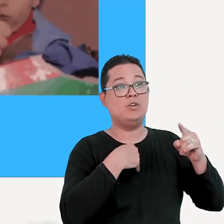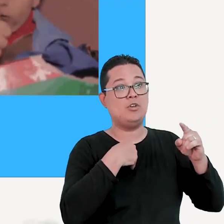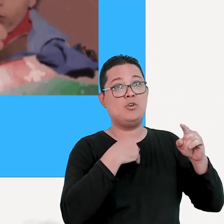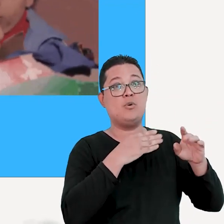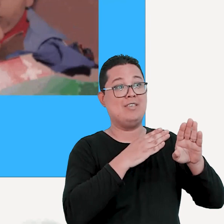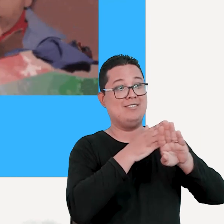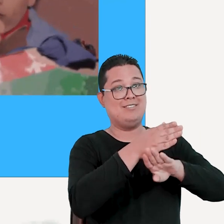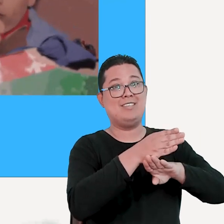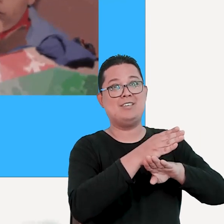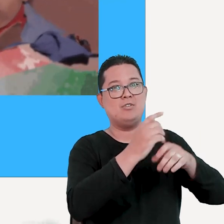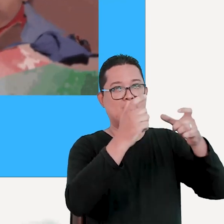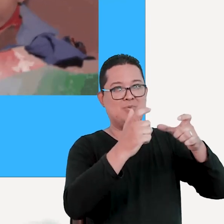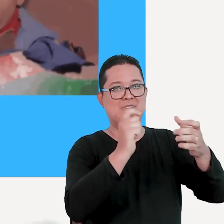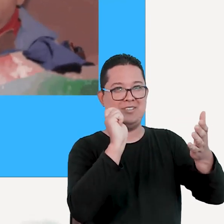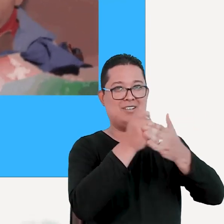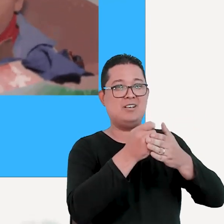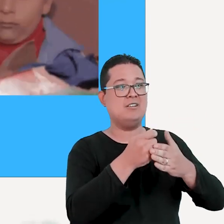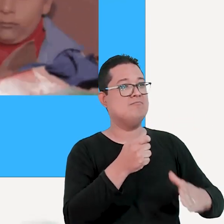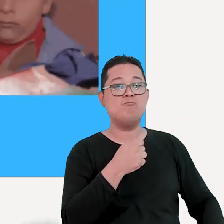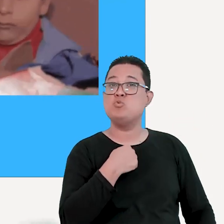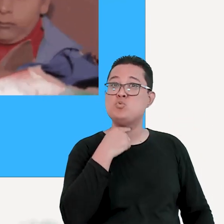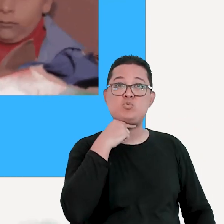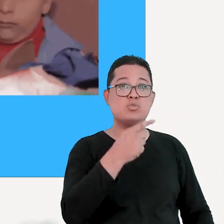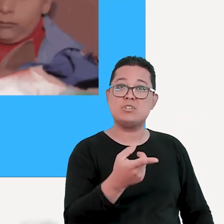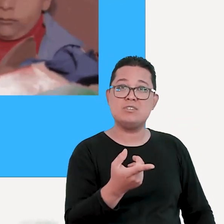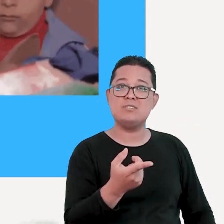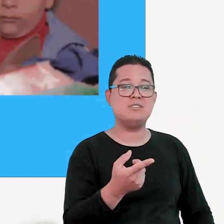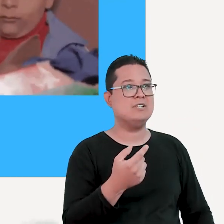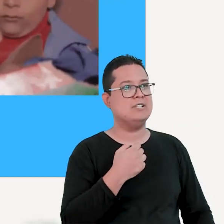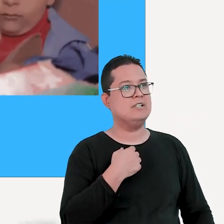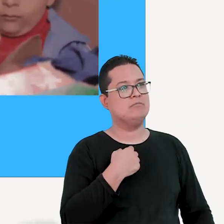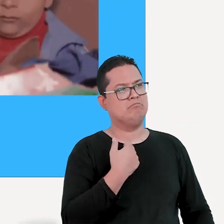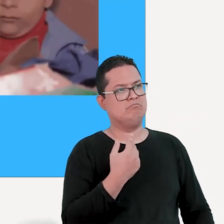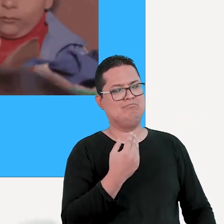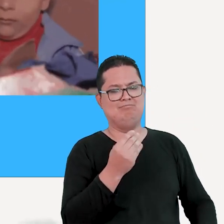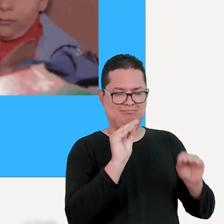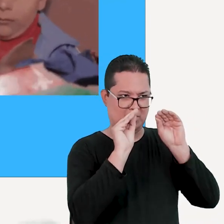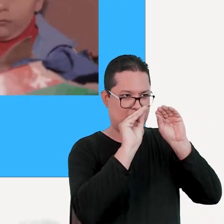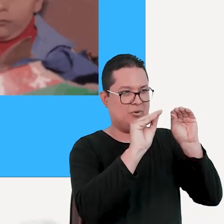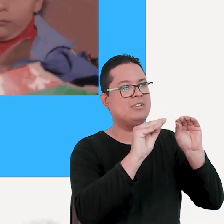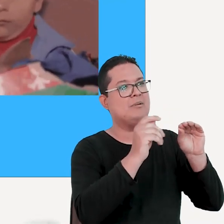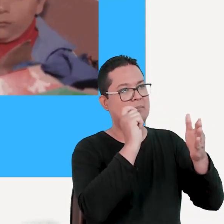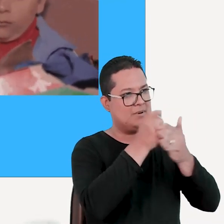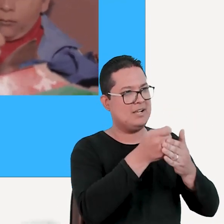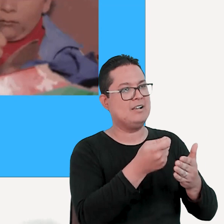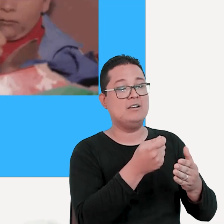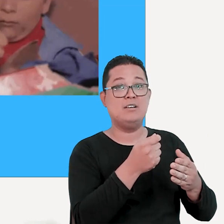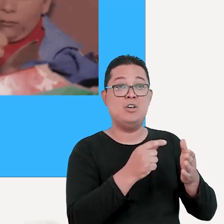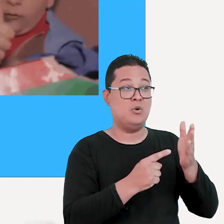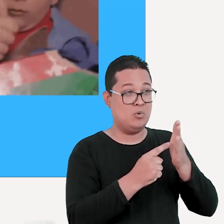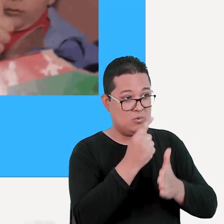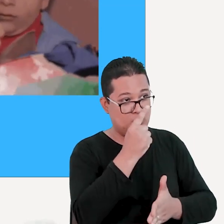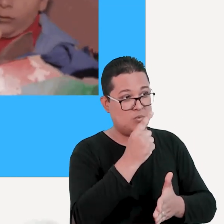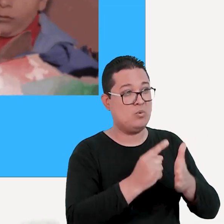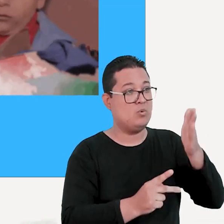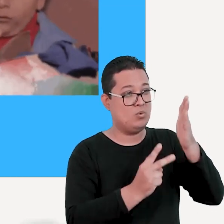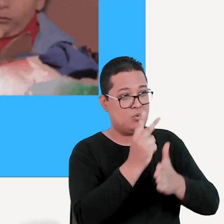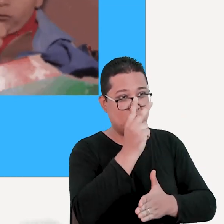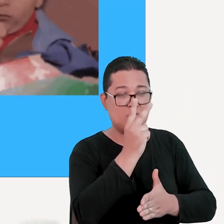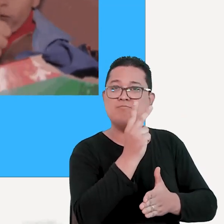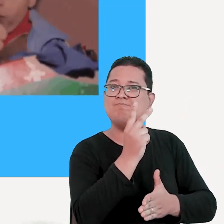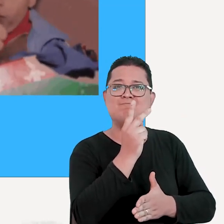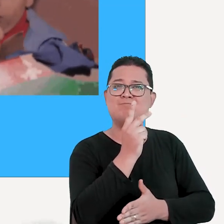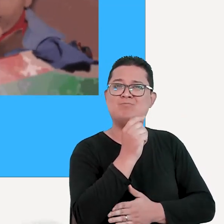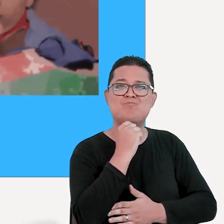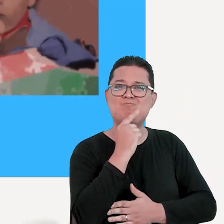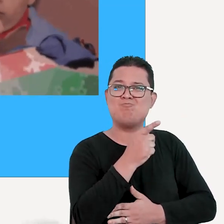minha compra não estava sendo efetivada. Eu tentei 2 vezes, depois eu desisti e nunca mais voltei a comprar lá. E nunca